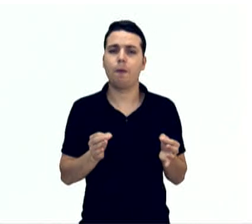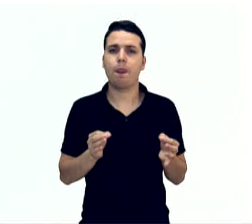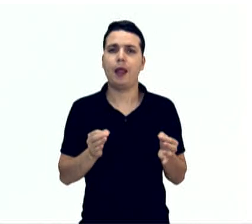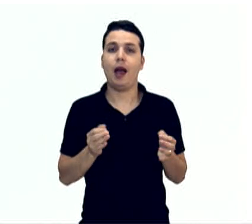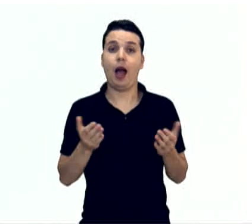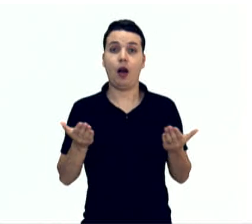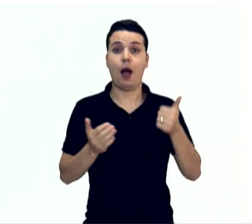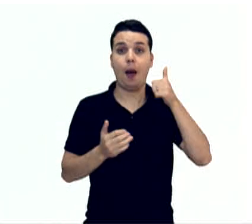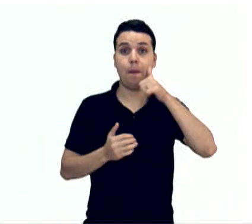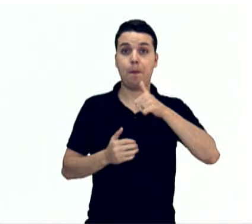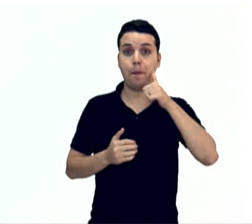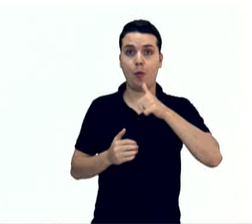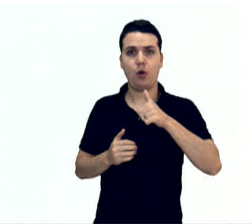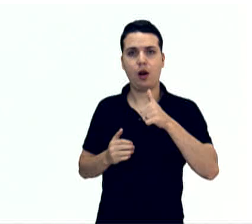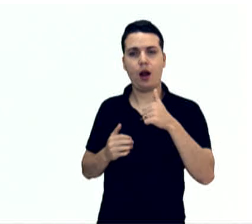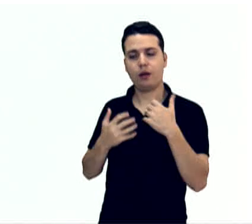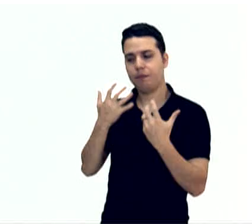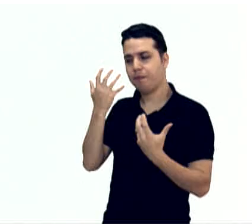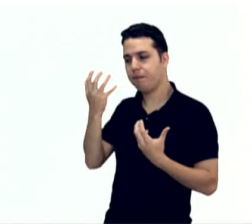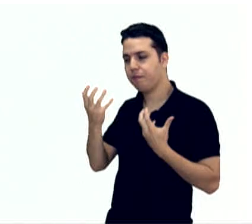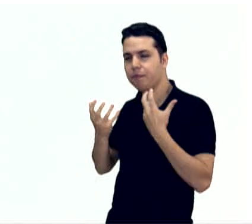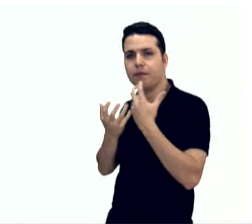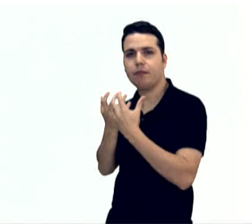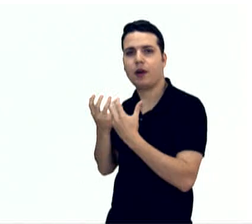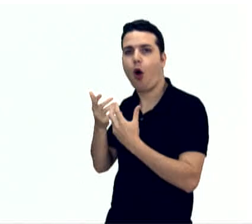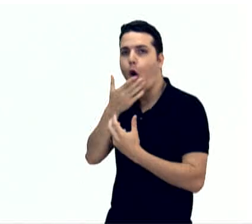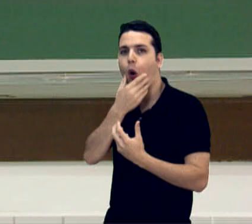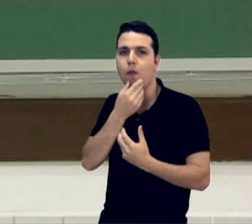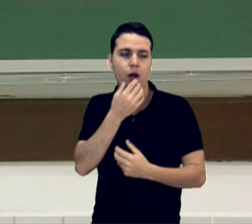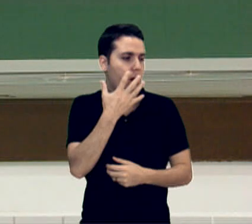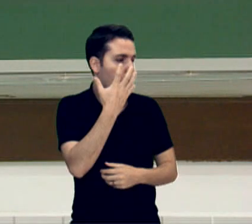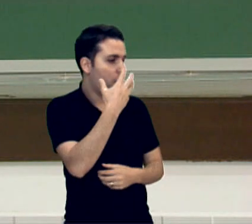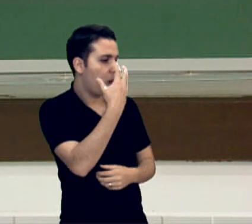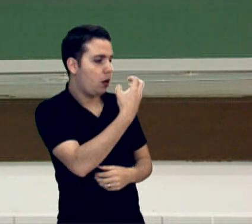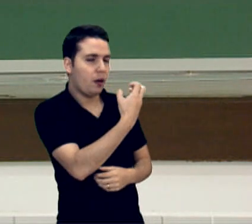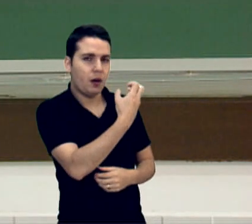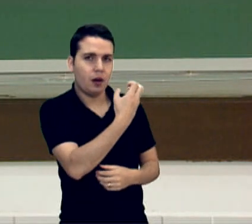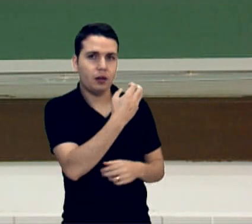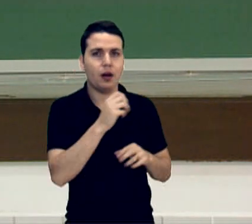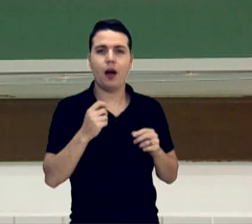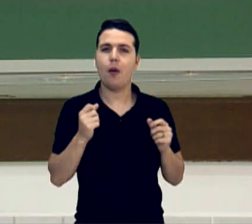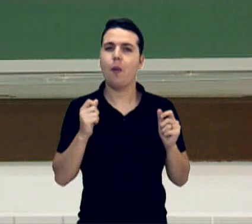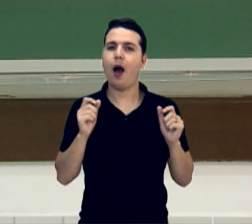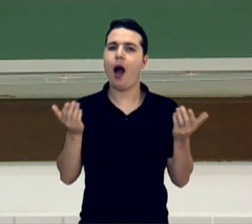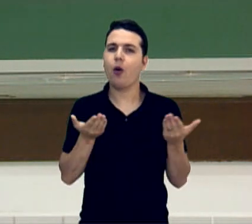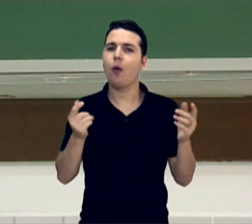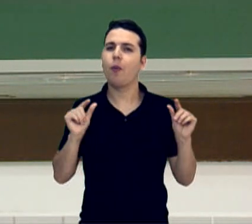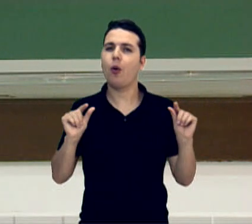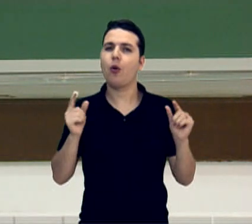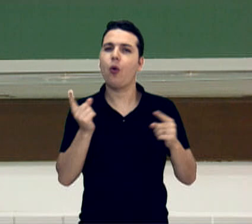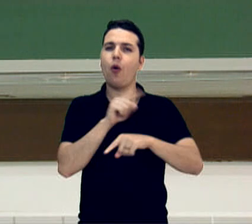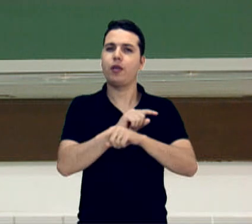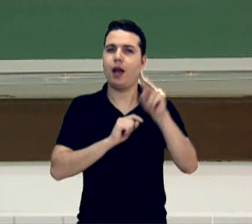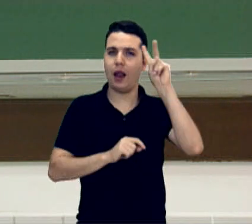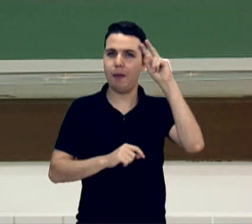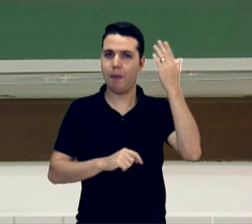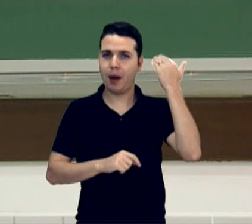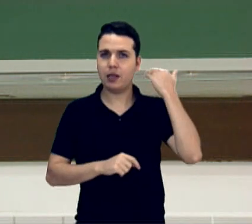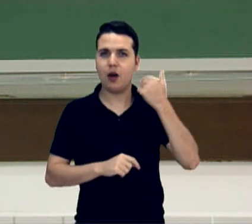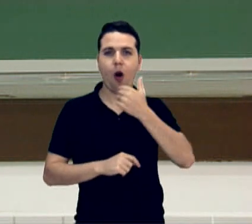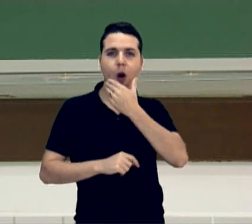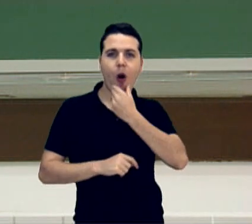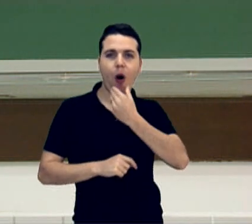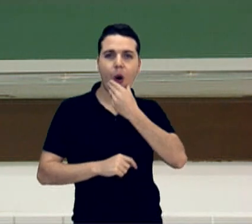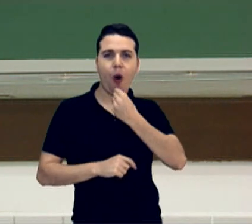é um pouco contrário. Lembra que a gente falou na outra aula dos malandros, que o rapaz seduz, né, a moça,